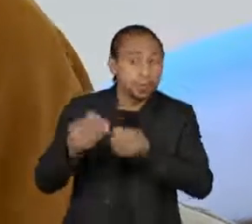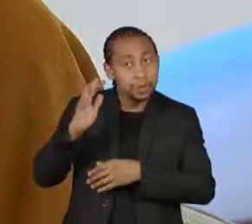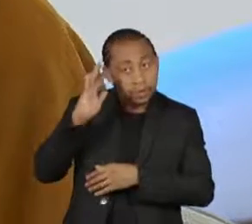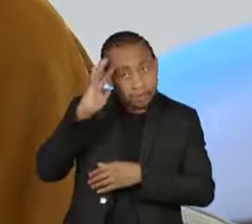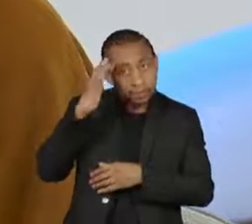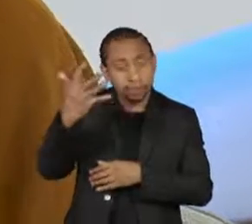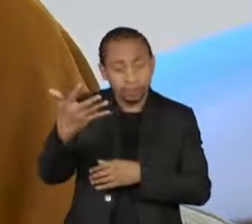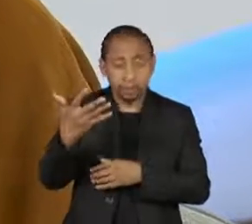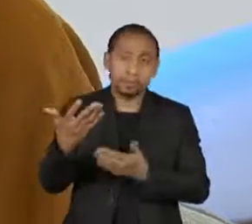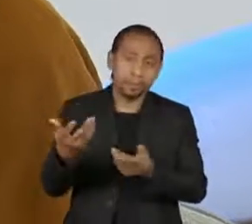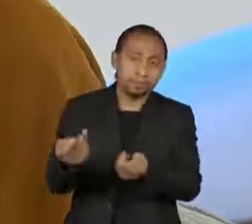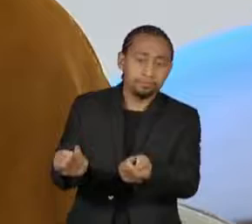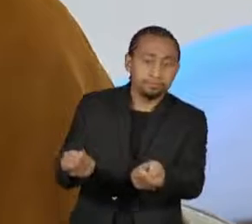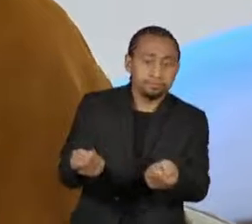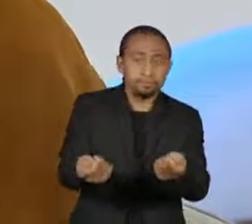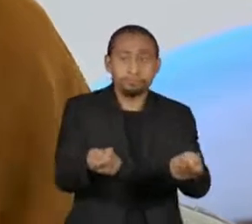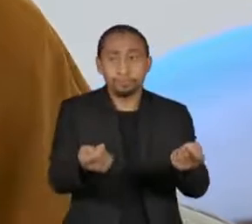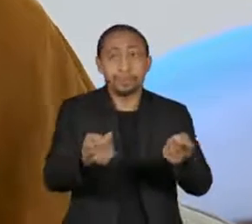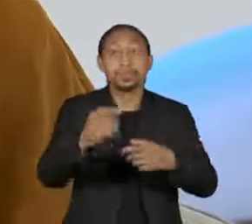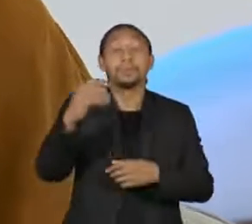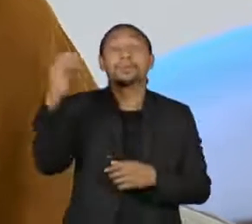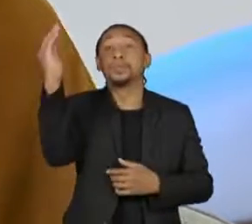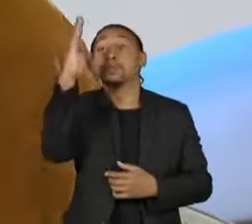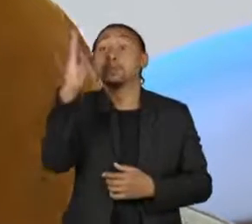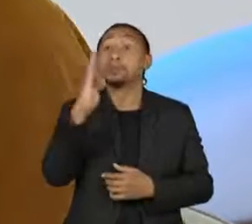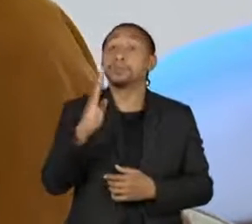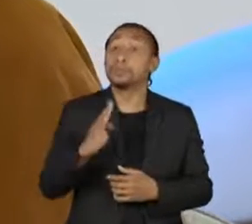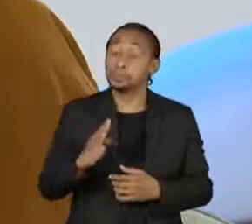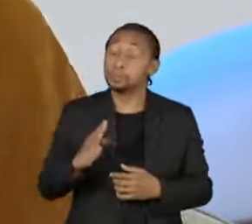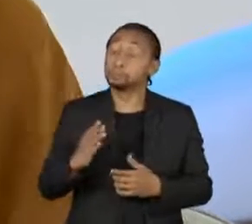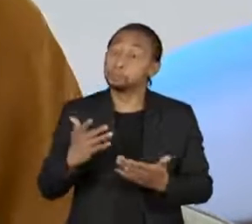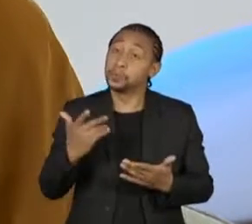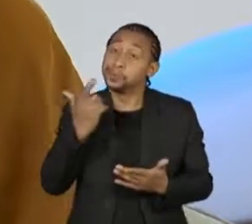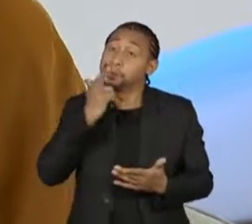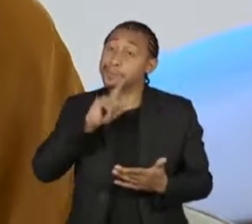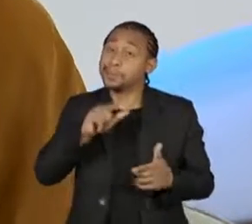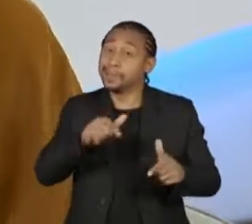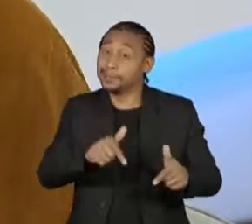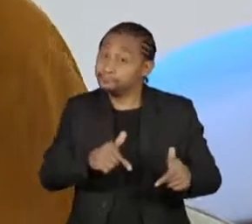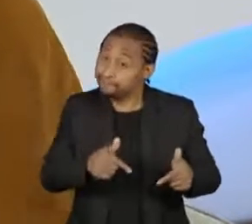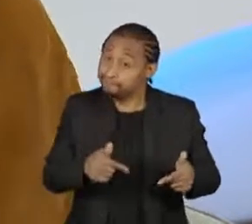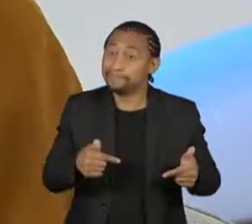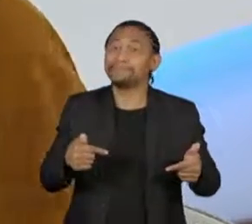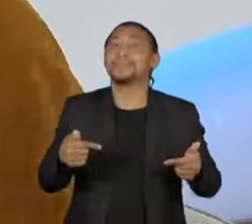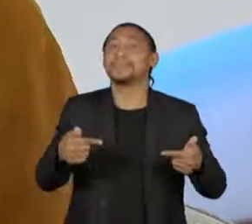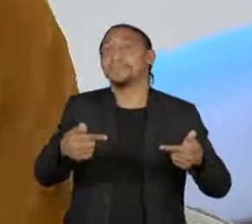de coordenação, para ver se o Brasil está cumprindo com o seu cronograma,